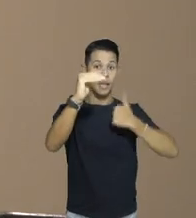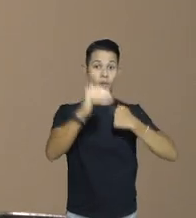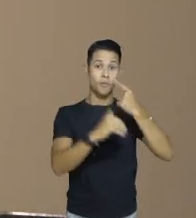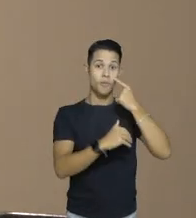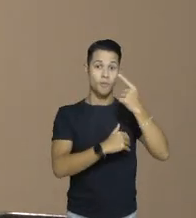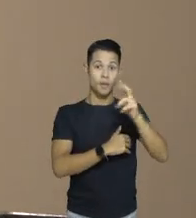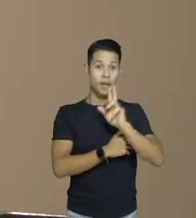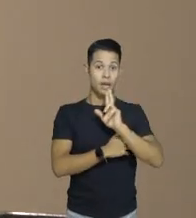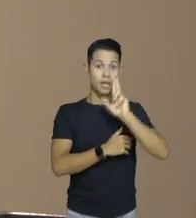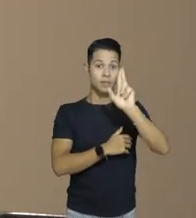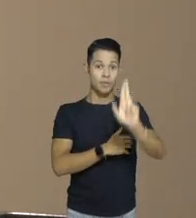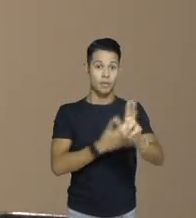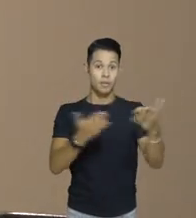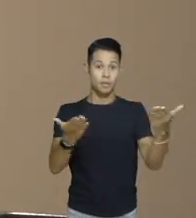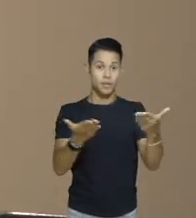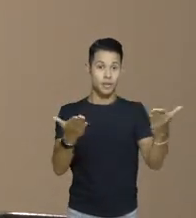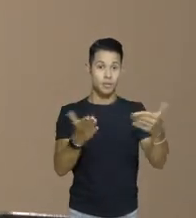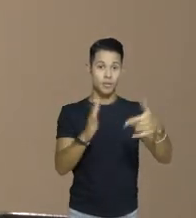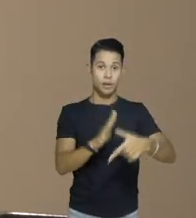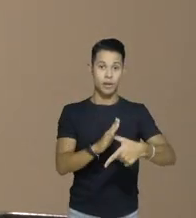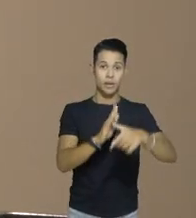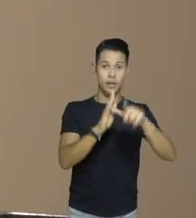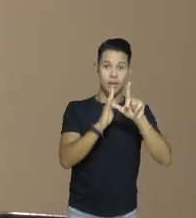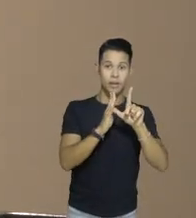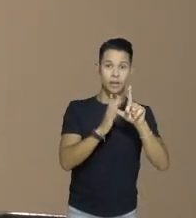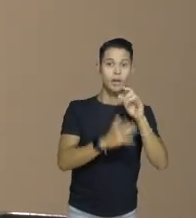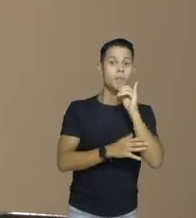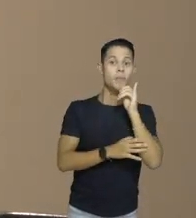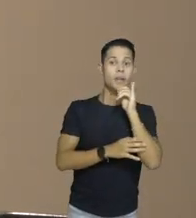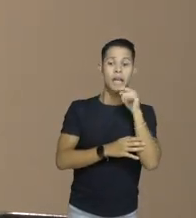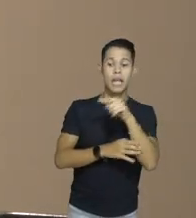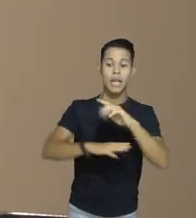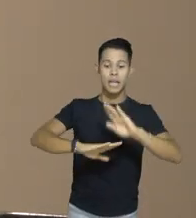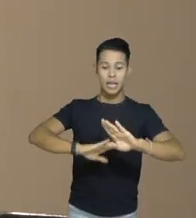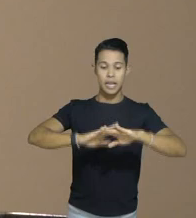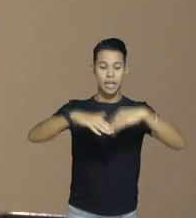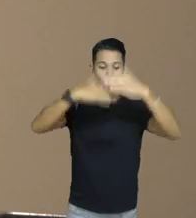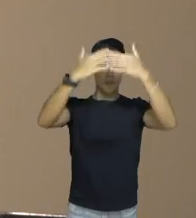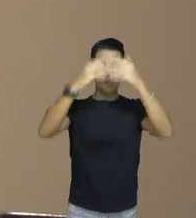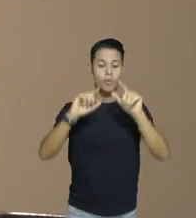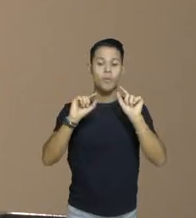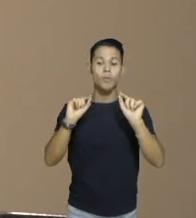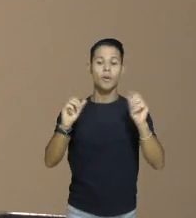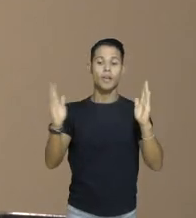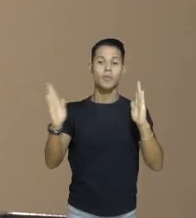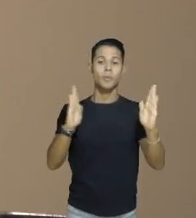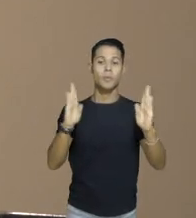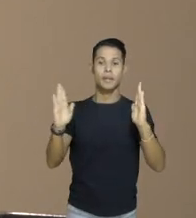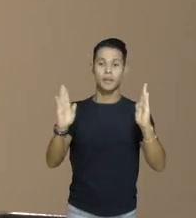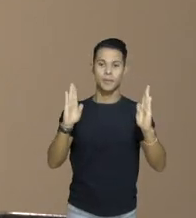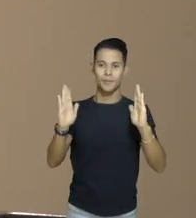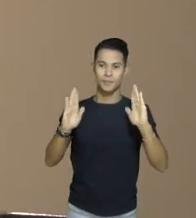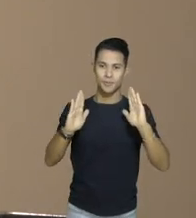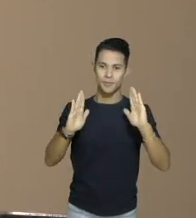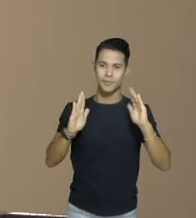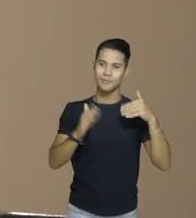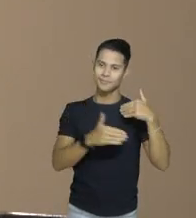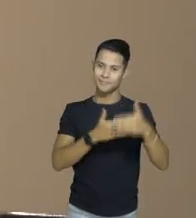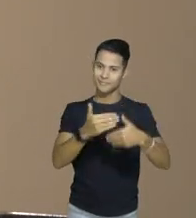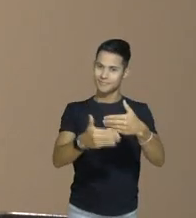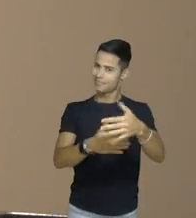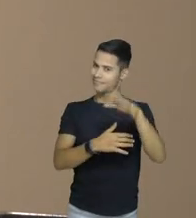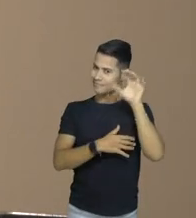com ele mesmo antes. O que ele teve de evolução dentro desse período no processamento auditivo? Porque, por